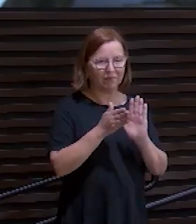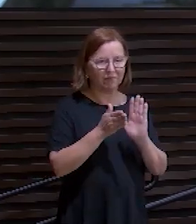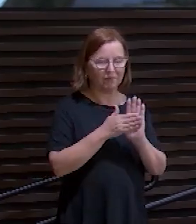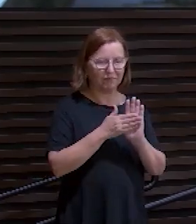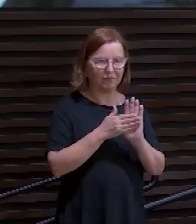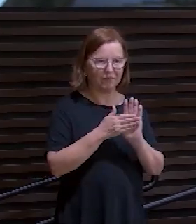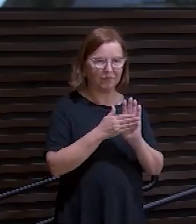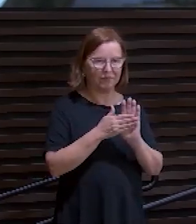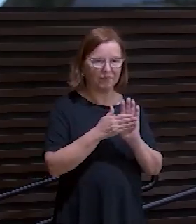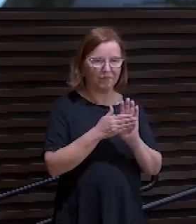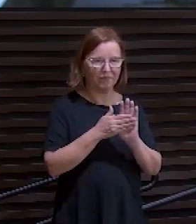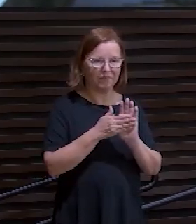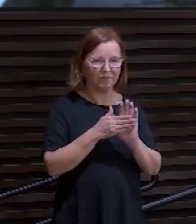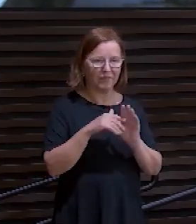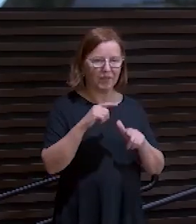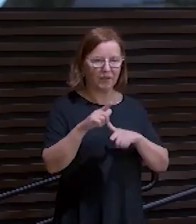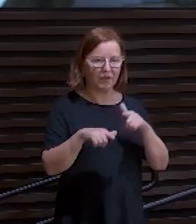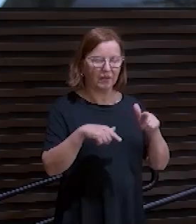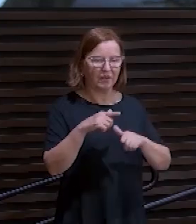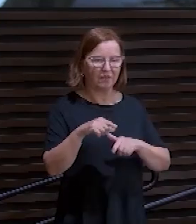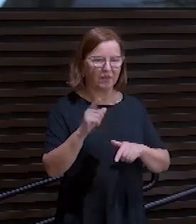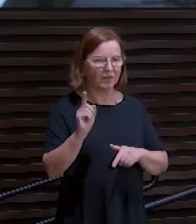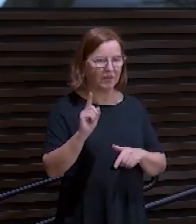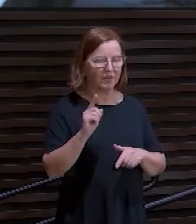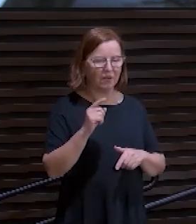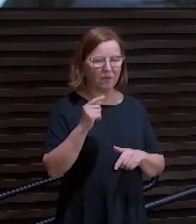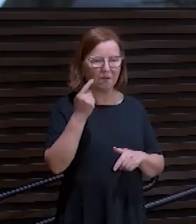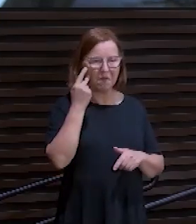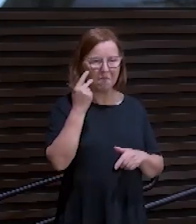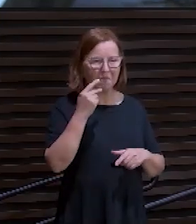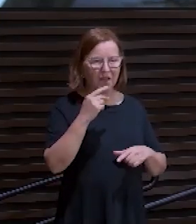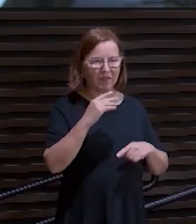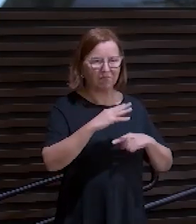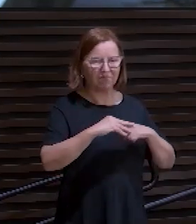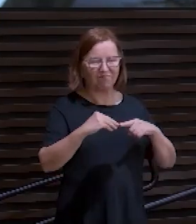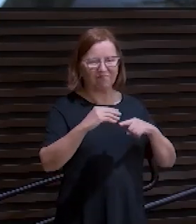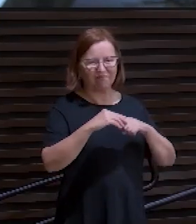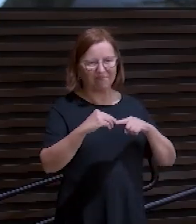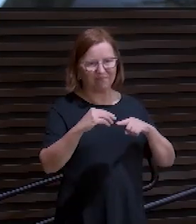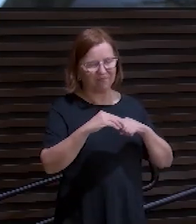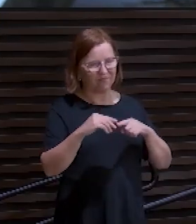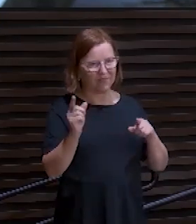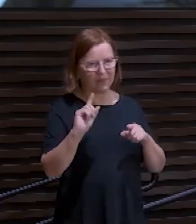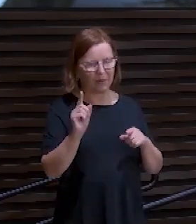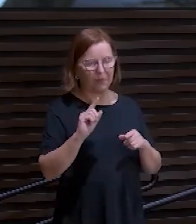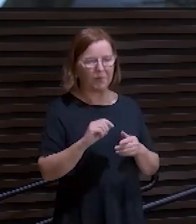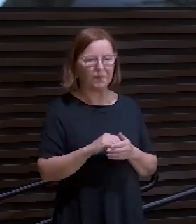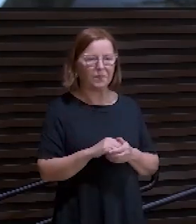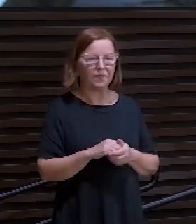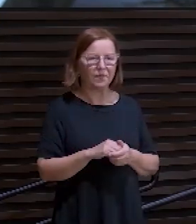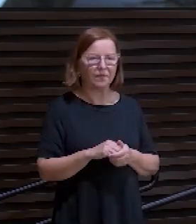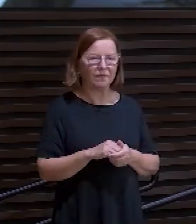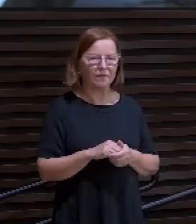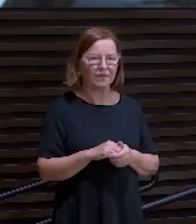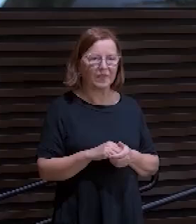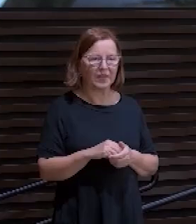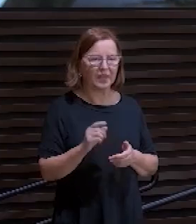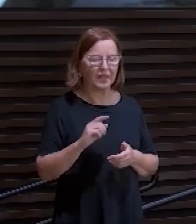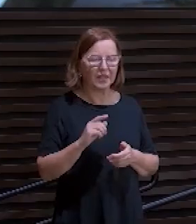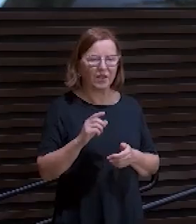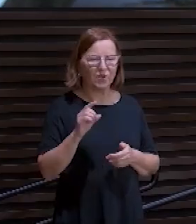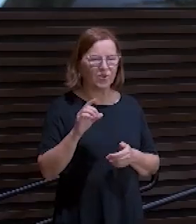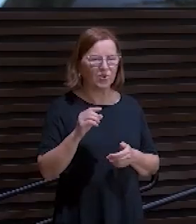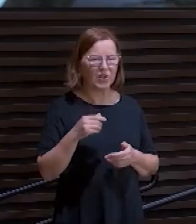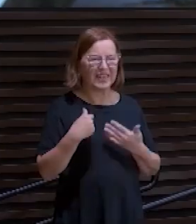O serviço não é para a bajulação. O serviço não é simplesmente para dar o que o outro quer na hora que